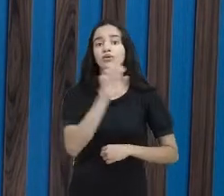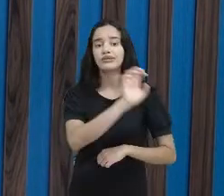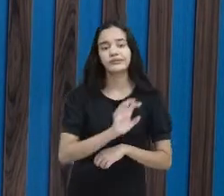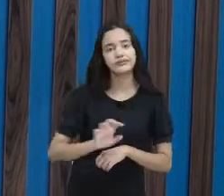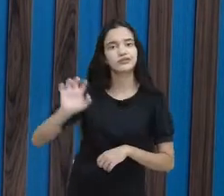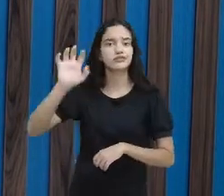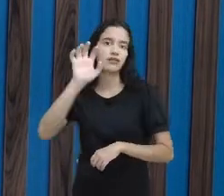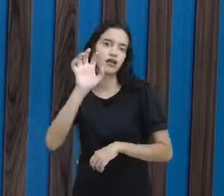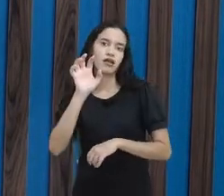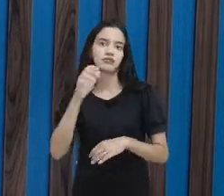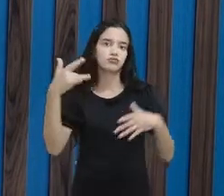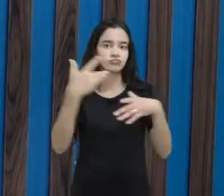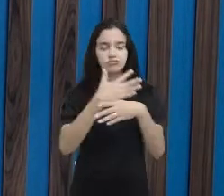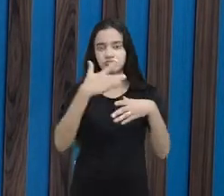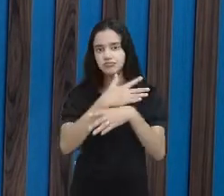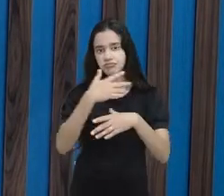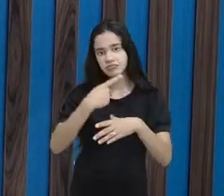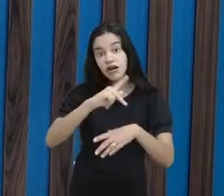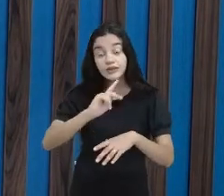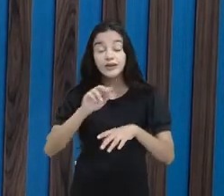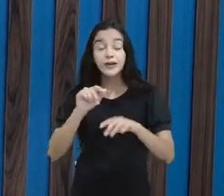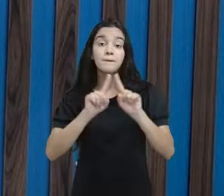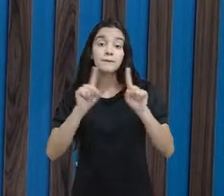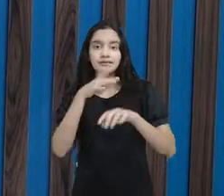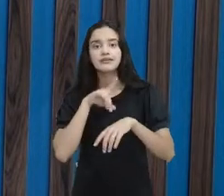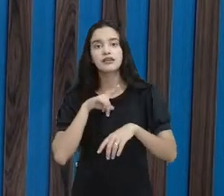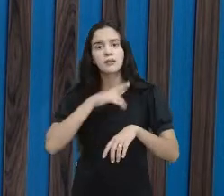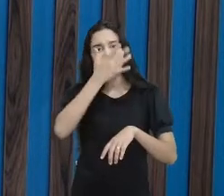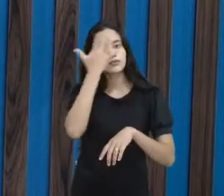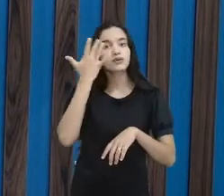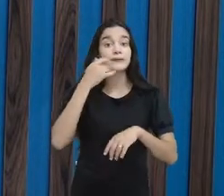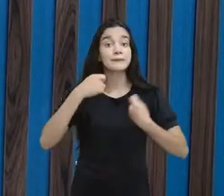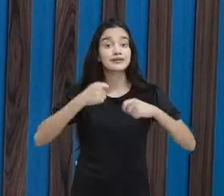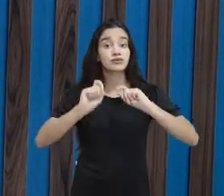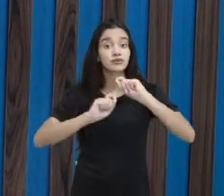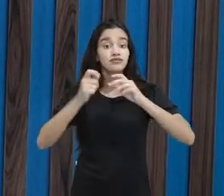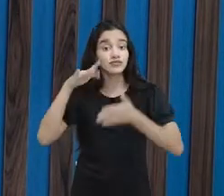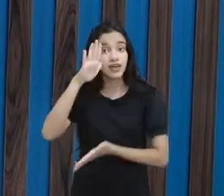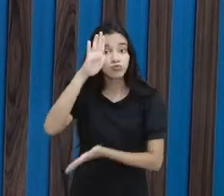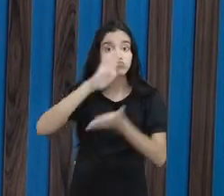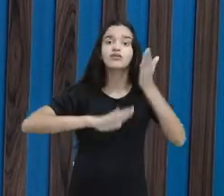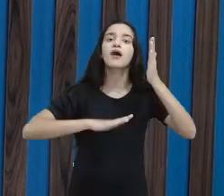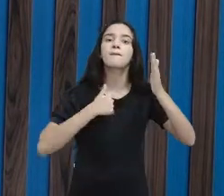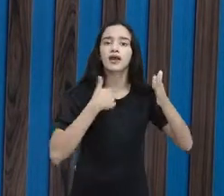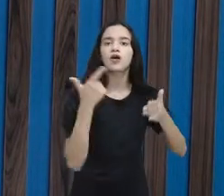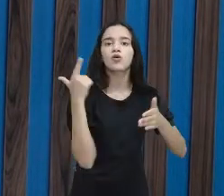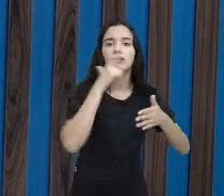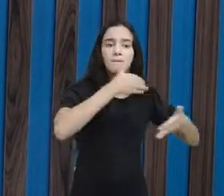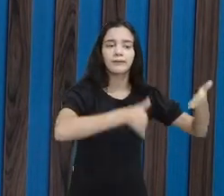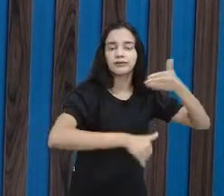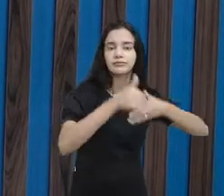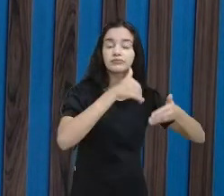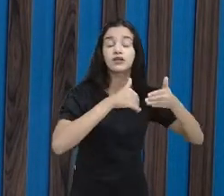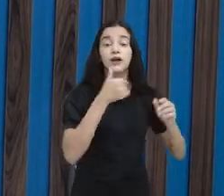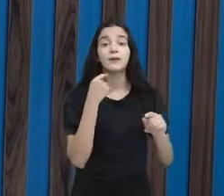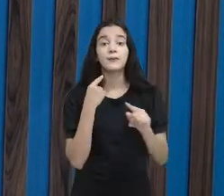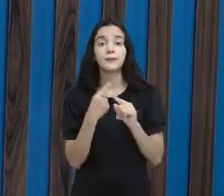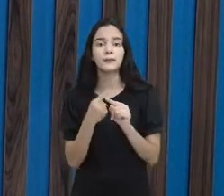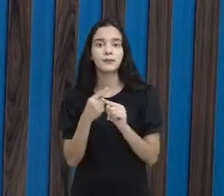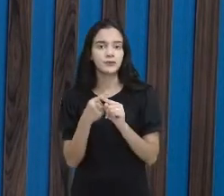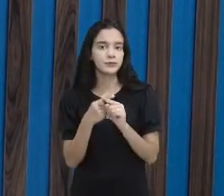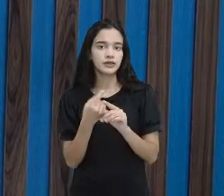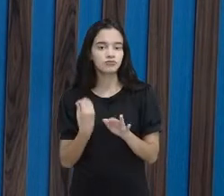sua cidade, às vezes precisa viajar para poder conseguir participar de alguma competição, porque